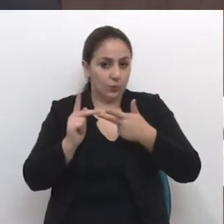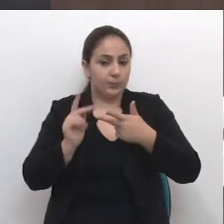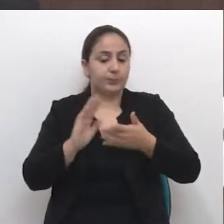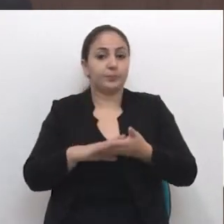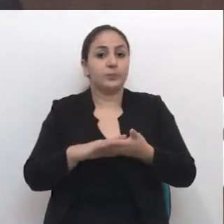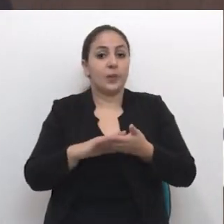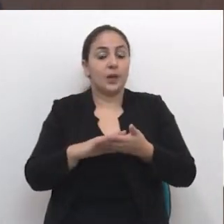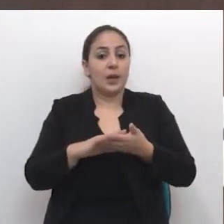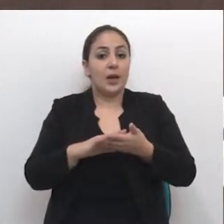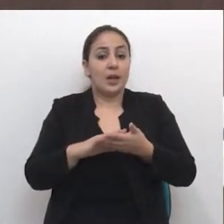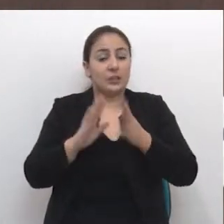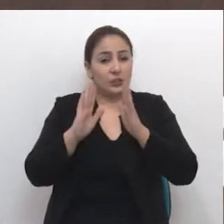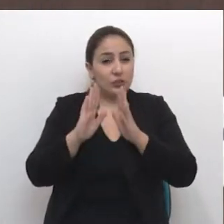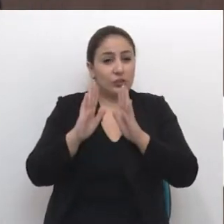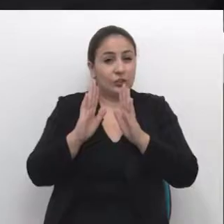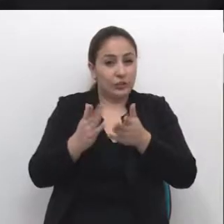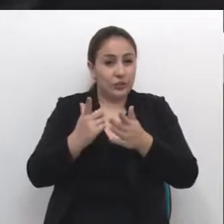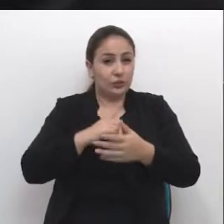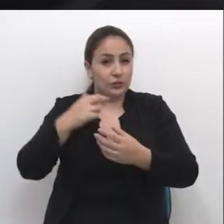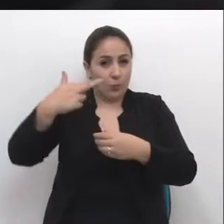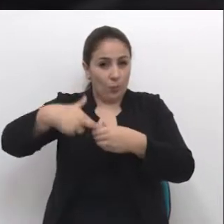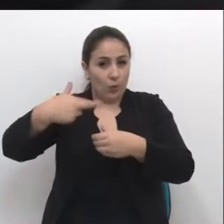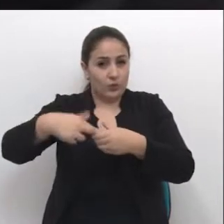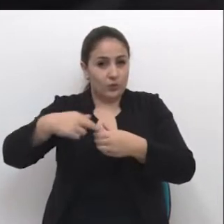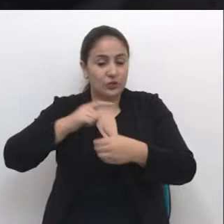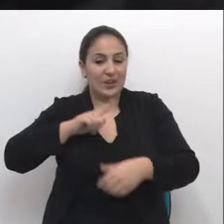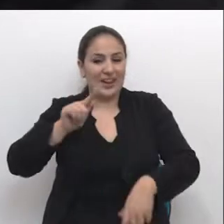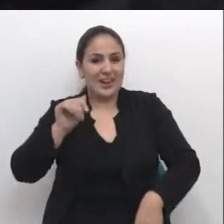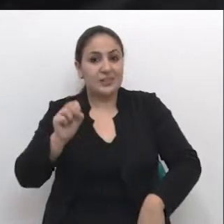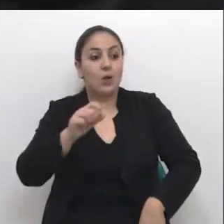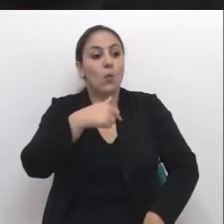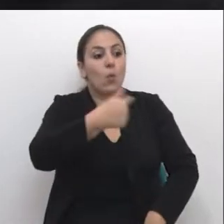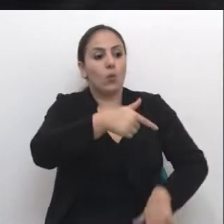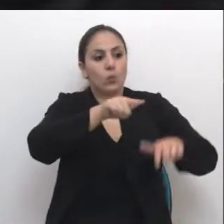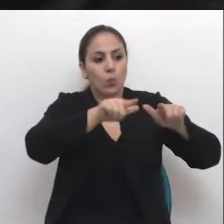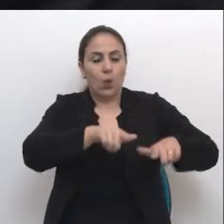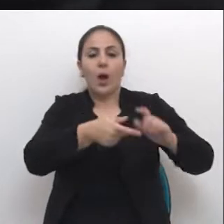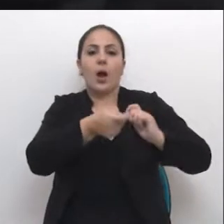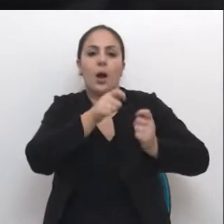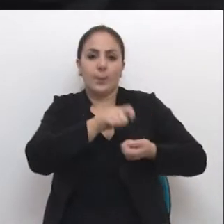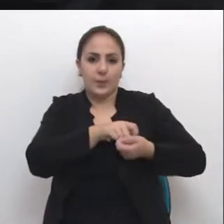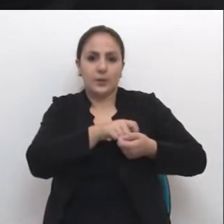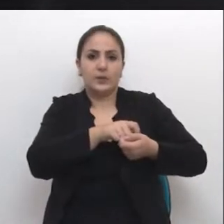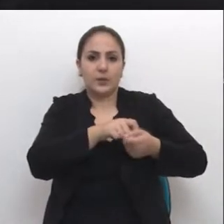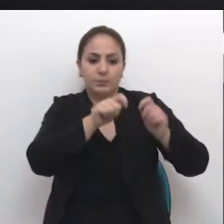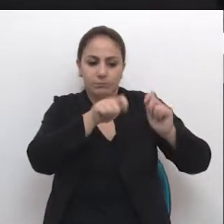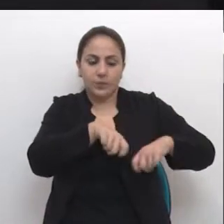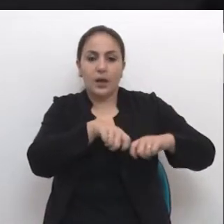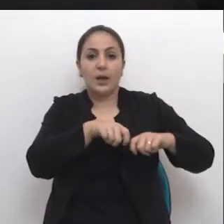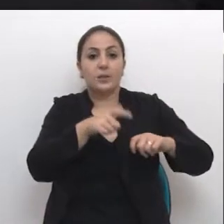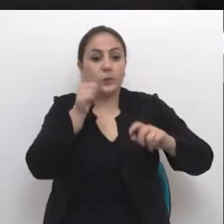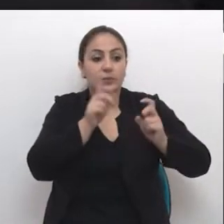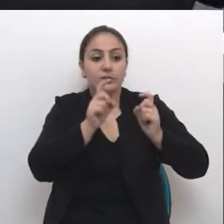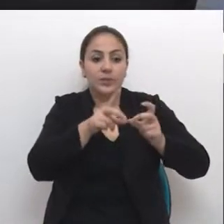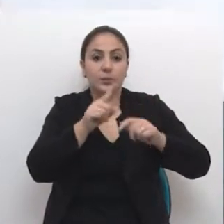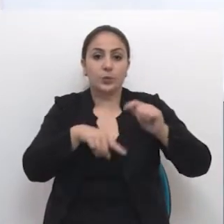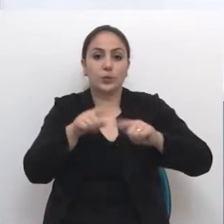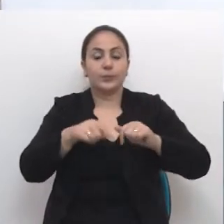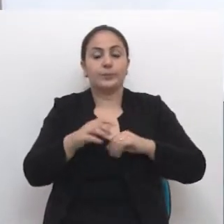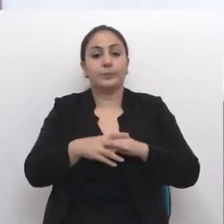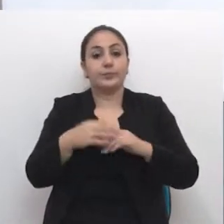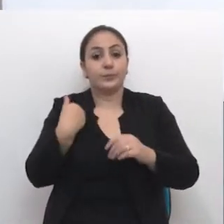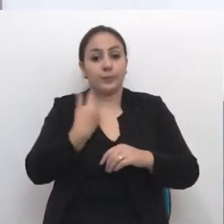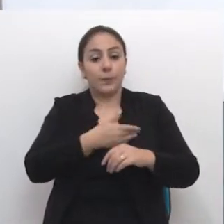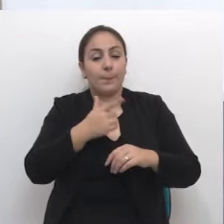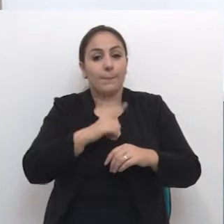que já fornecia o gás veicular, outro estabelecimento está habilitado para comercializar o produto. Hoje